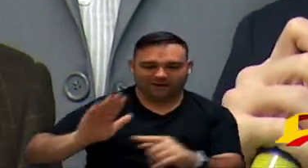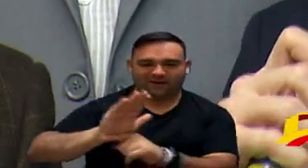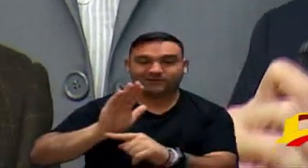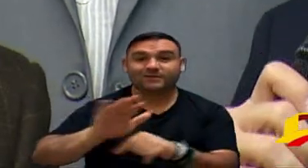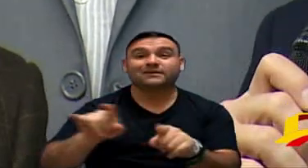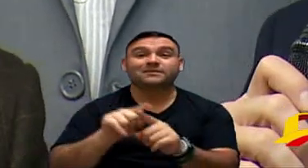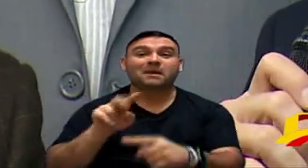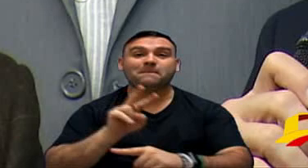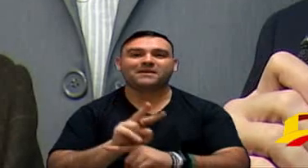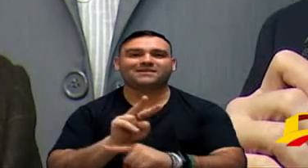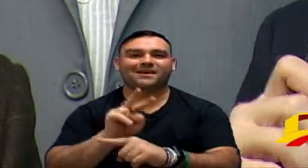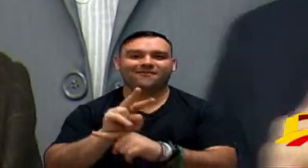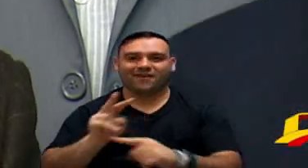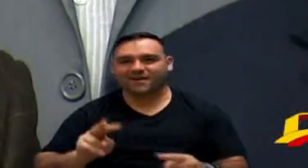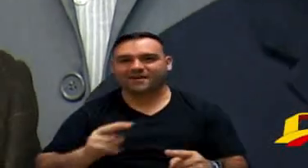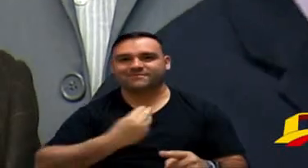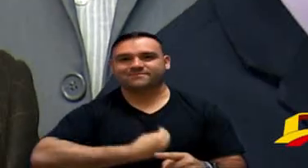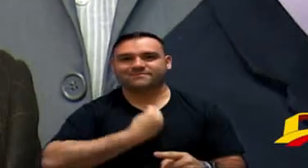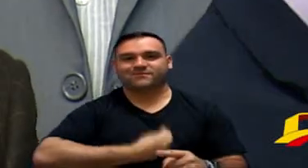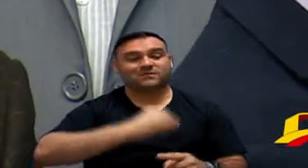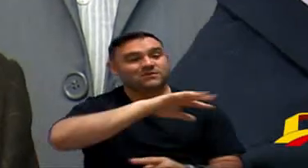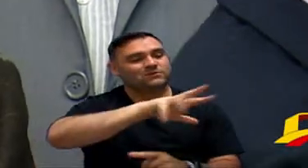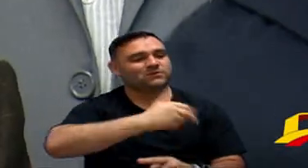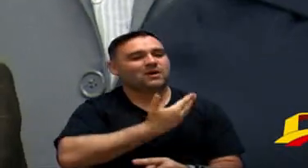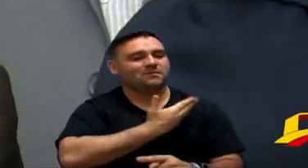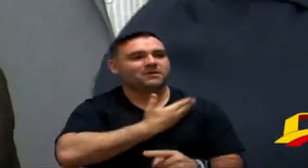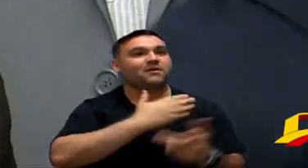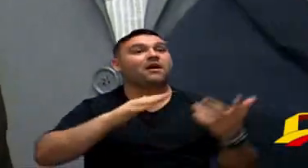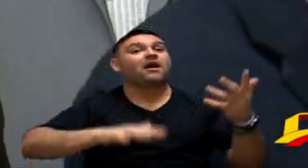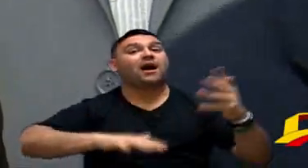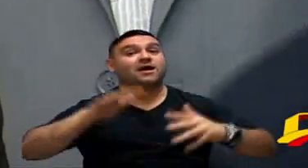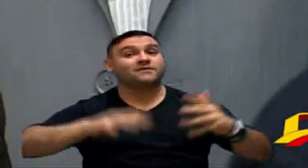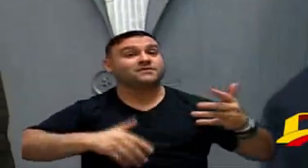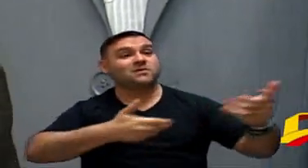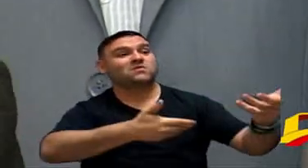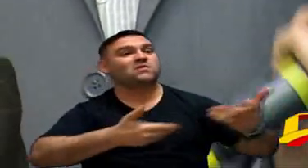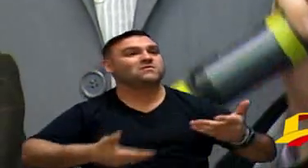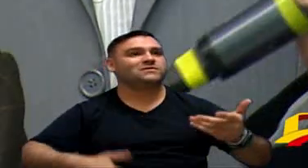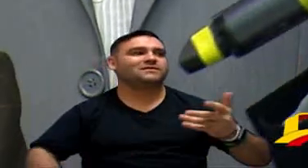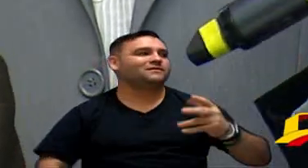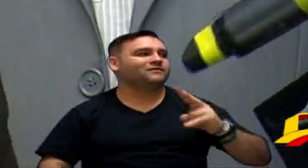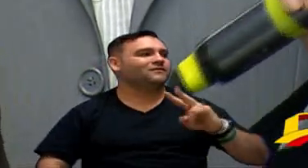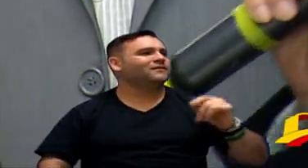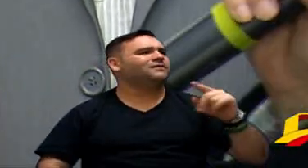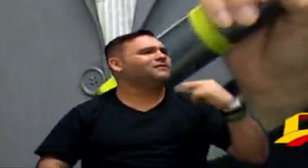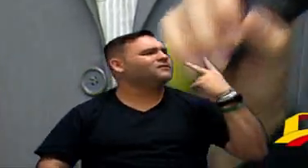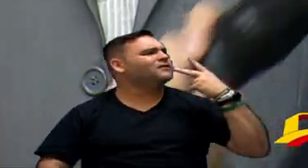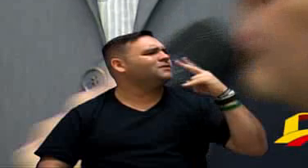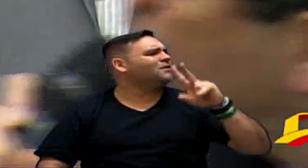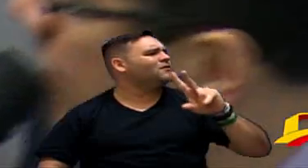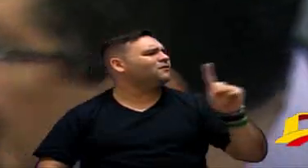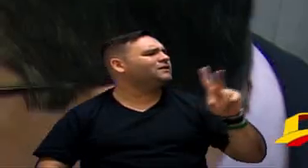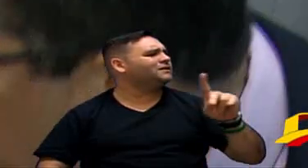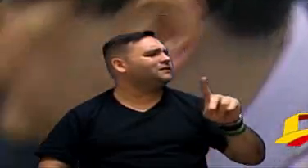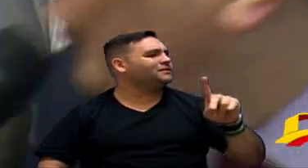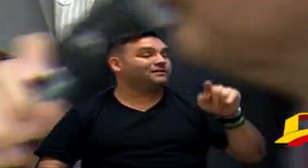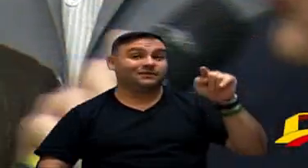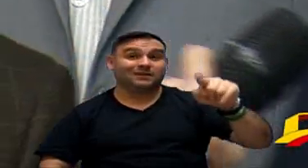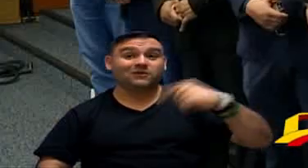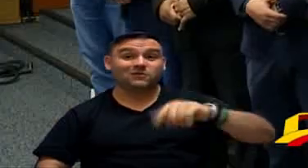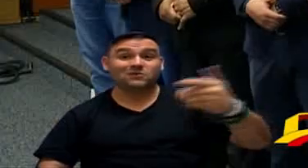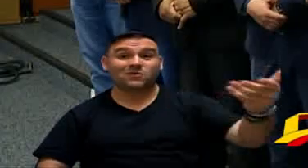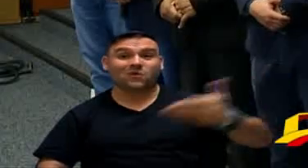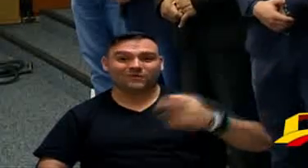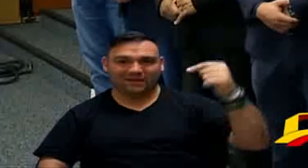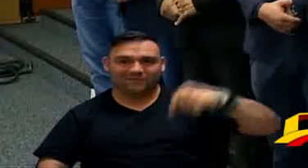preservando a vida dos nossos amigos Até quando a gente convida para ver o vereador Vinícius aqui quando